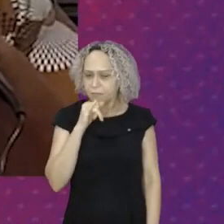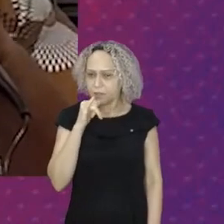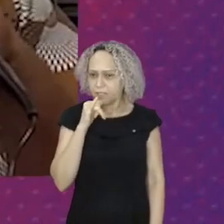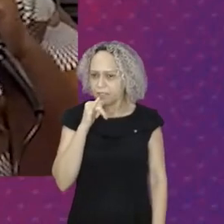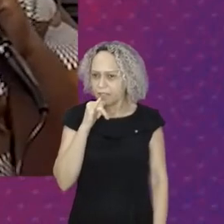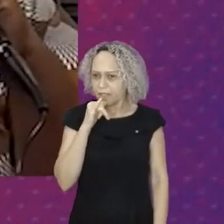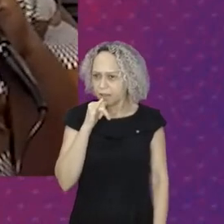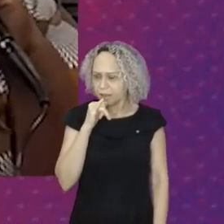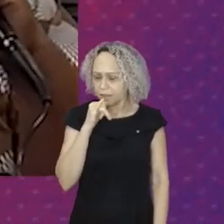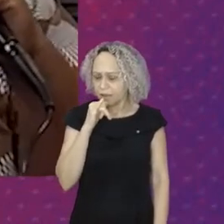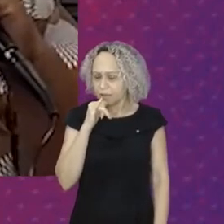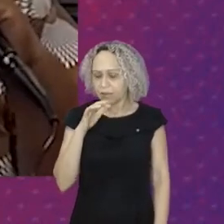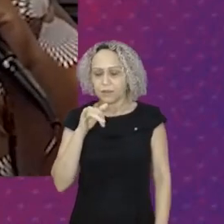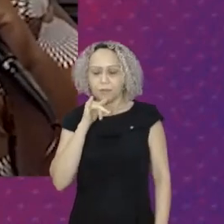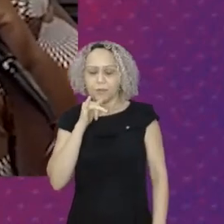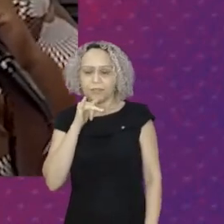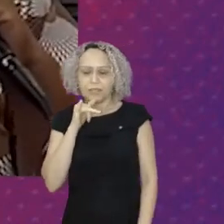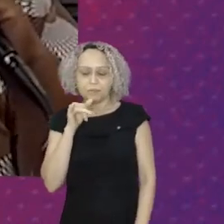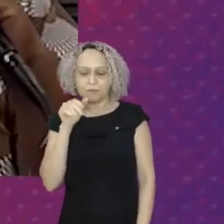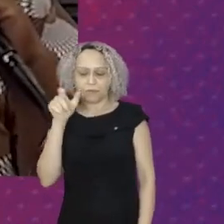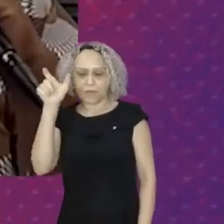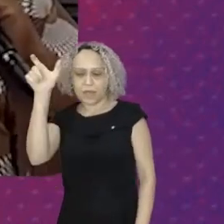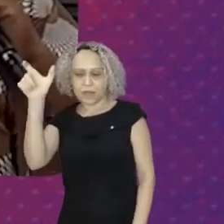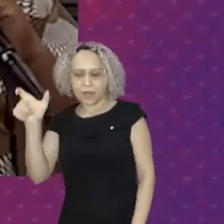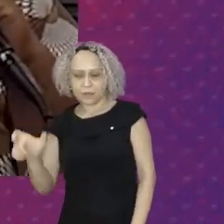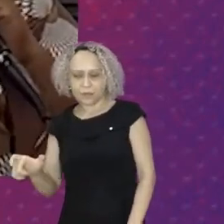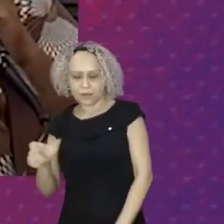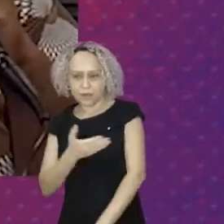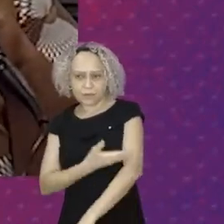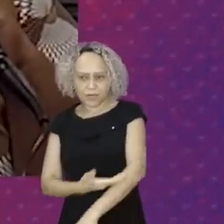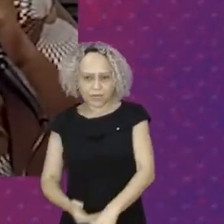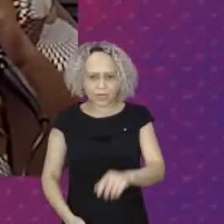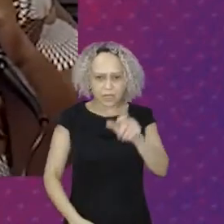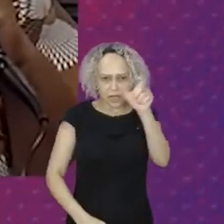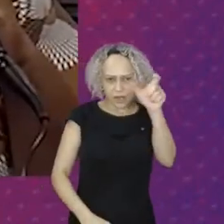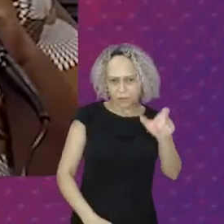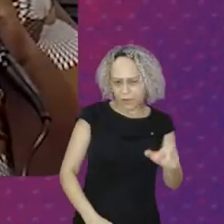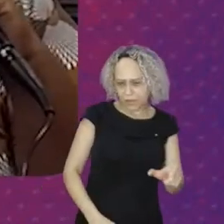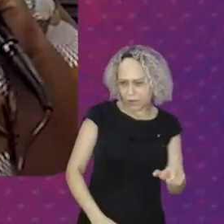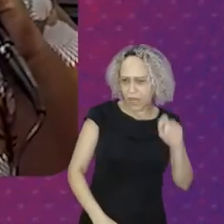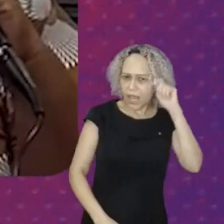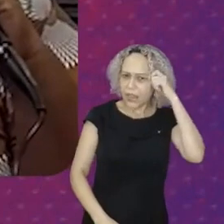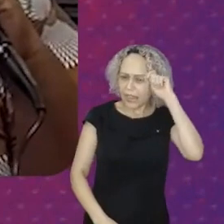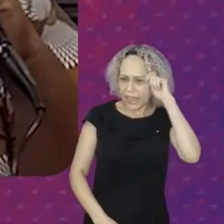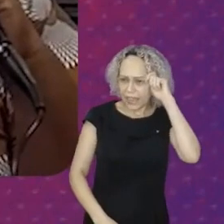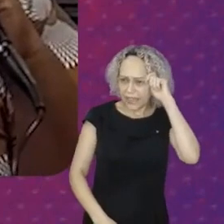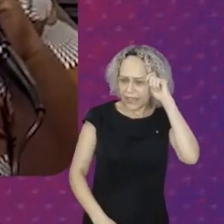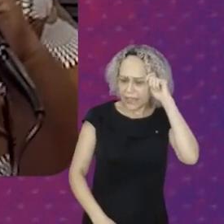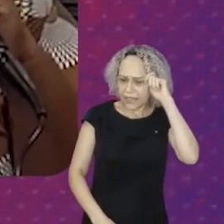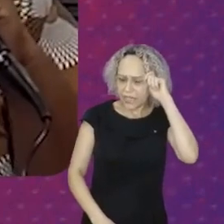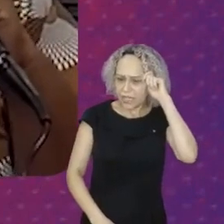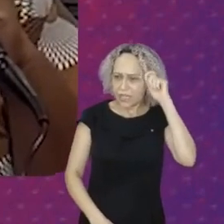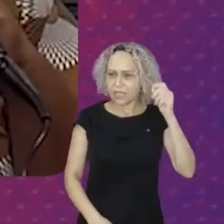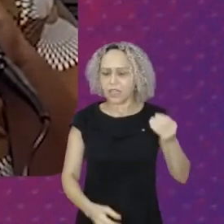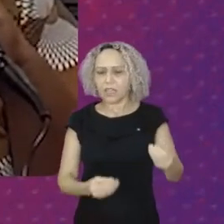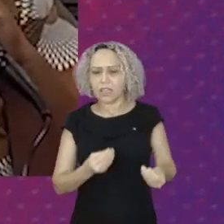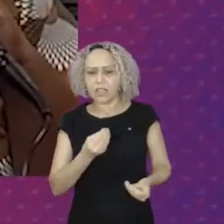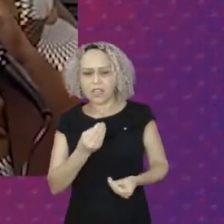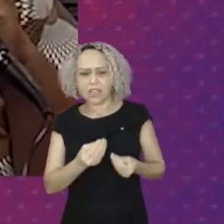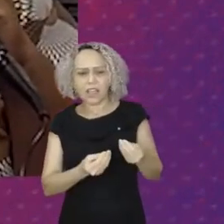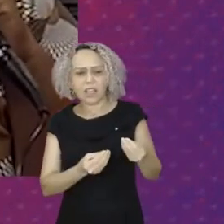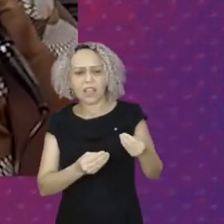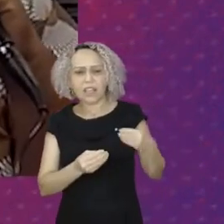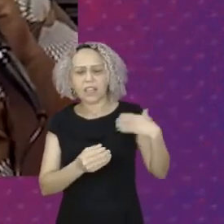pessoa negra, for concorrer ao emprego, mesmo que você fale assim, mas eu não fiz nada. Eu não fiz nada. Você não fez